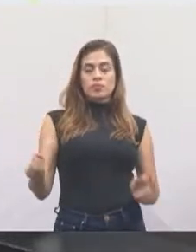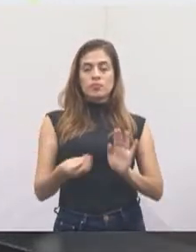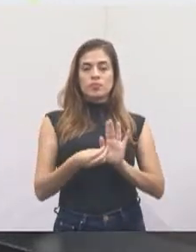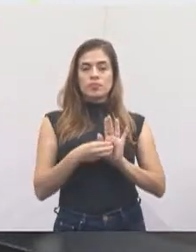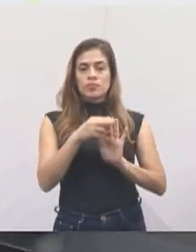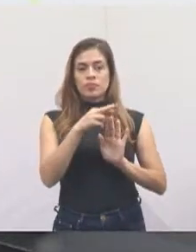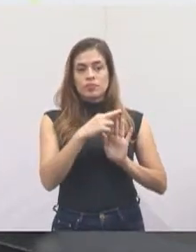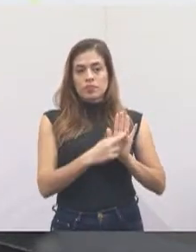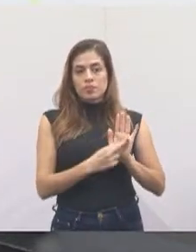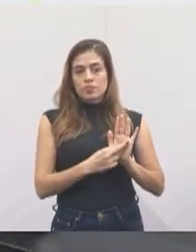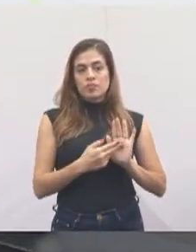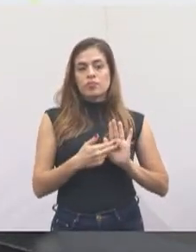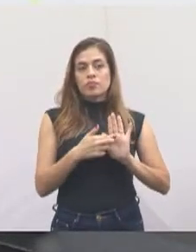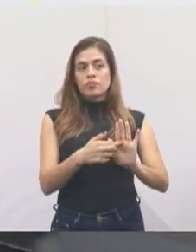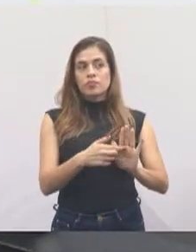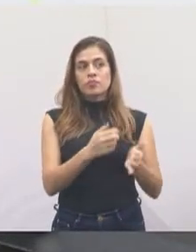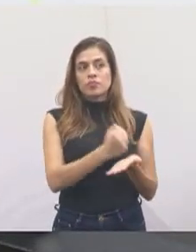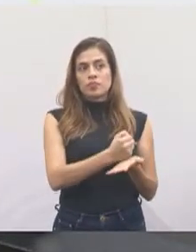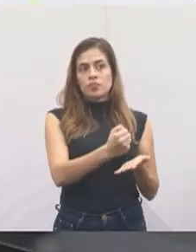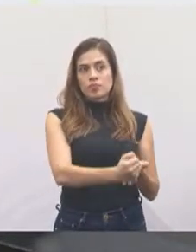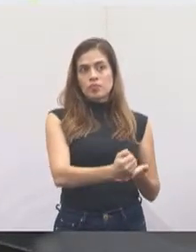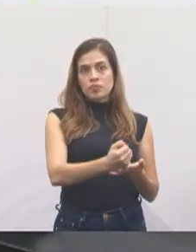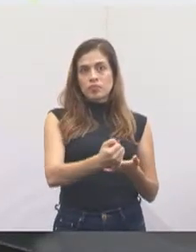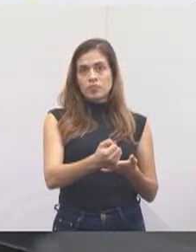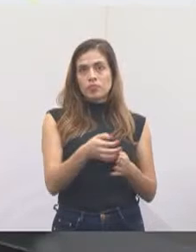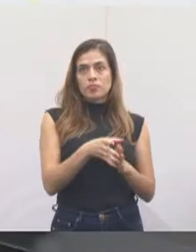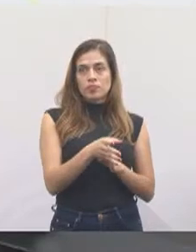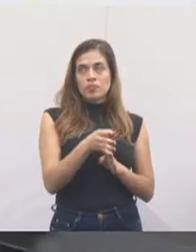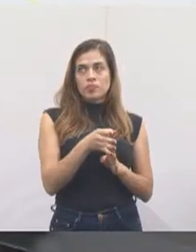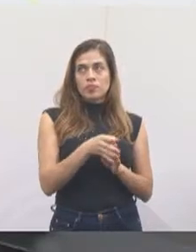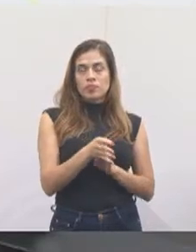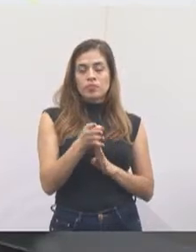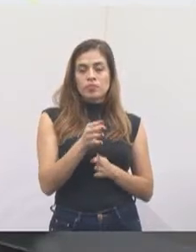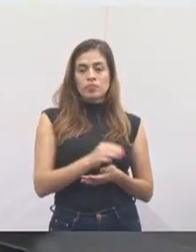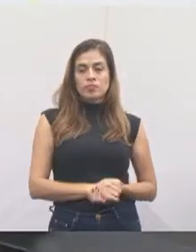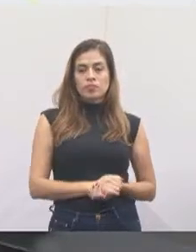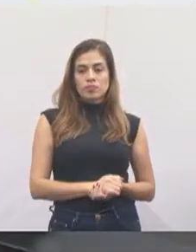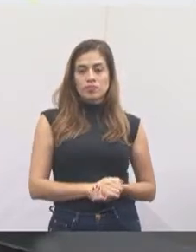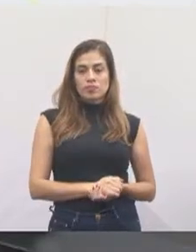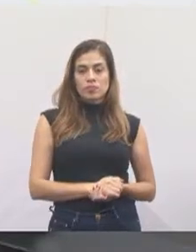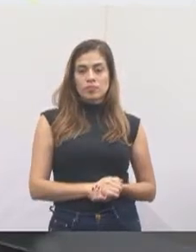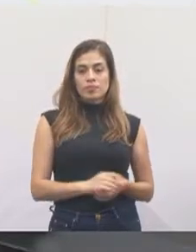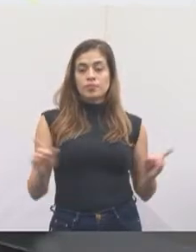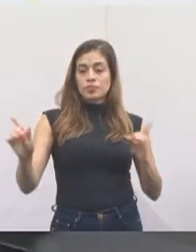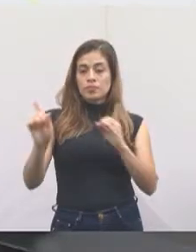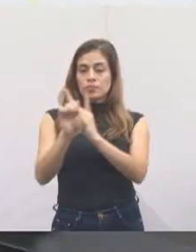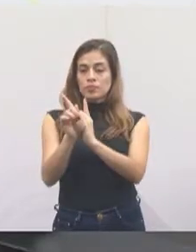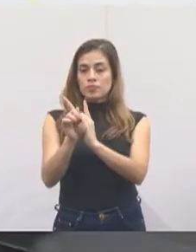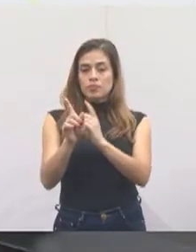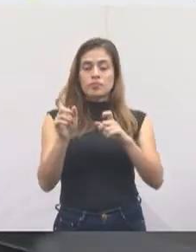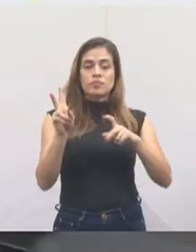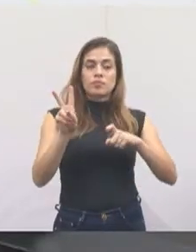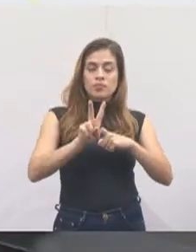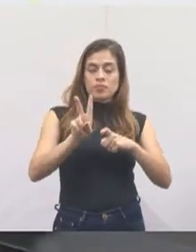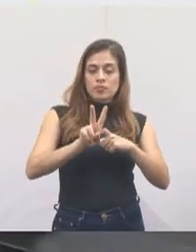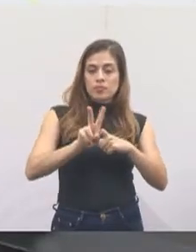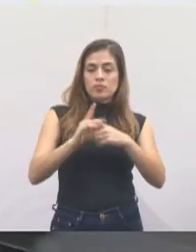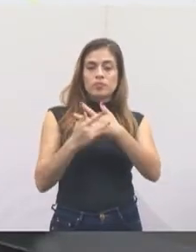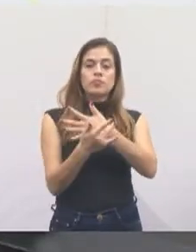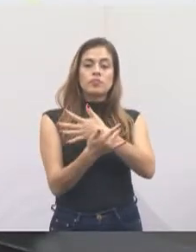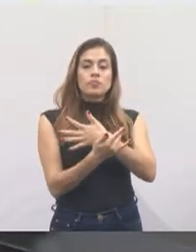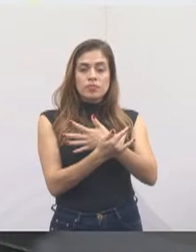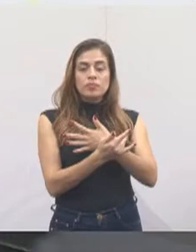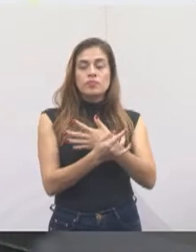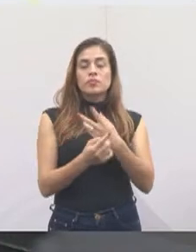consta a contratação de consultas exame veterinário ou seja dois itens a serem